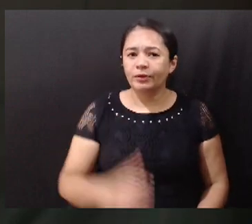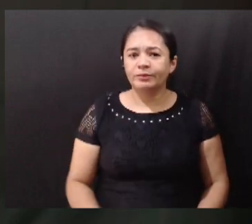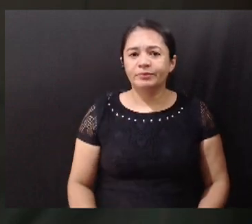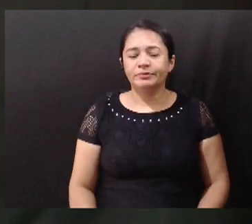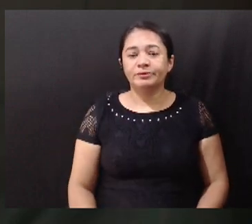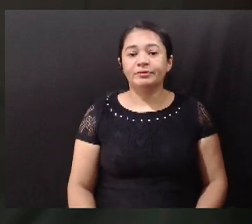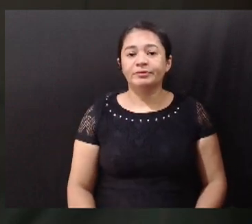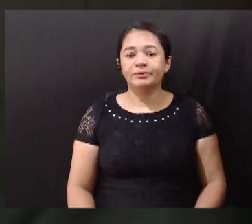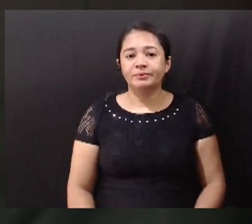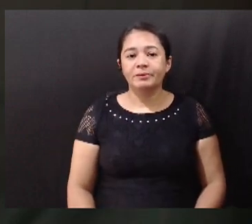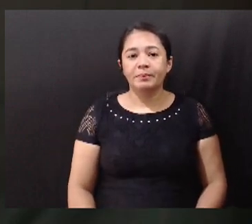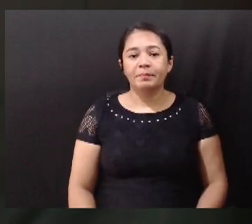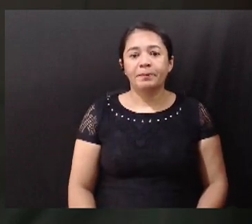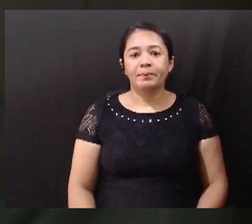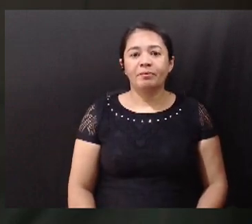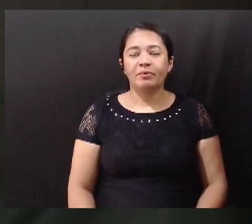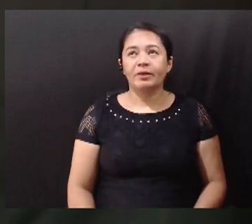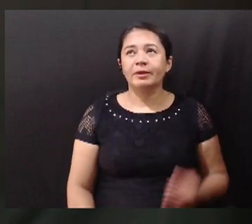tendência